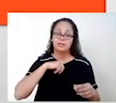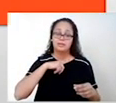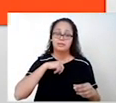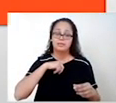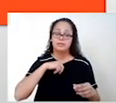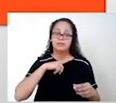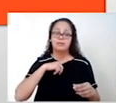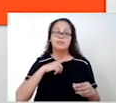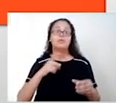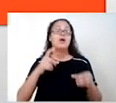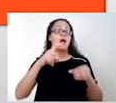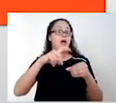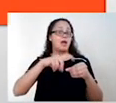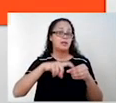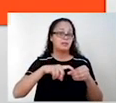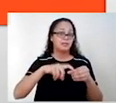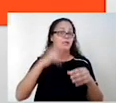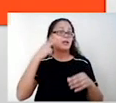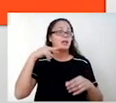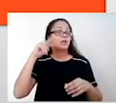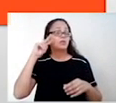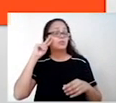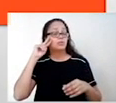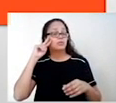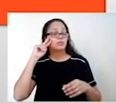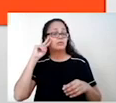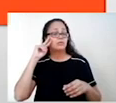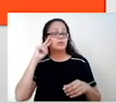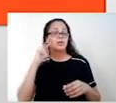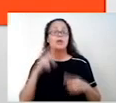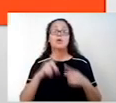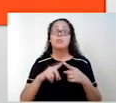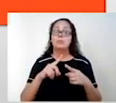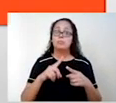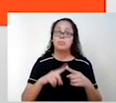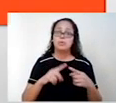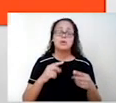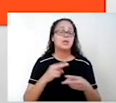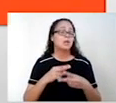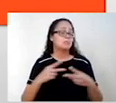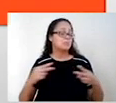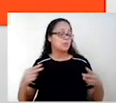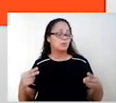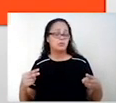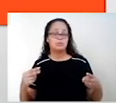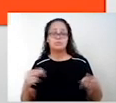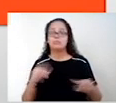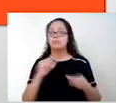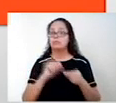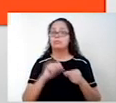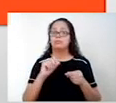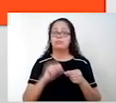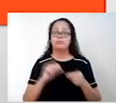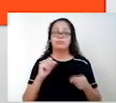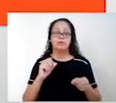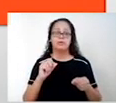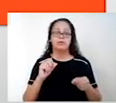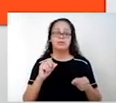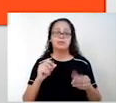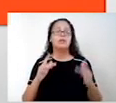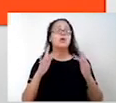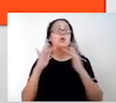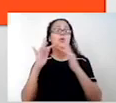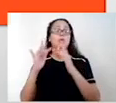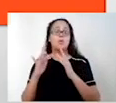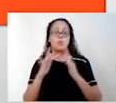não, mas a interna eu tenho, tá? Por quê? Porque as atitudes da Luna Clara combinam com a personalidade dela, né? E